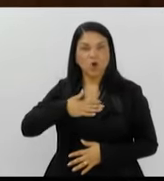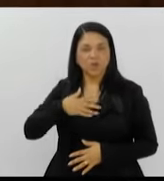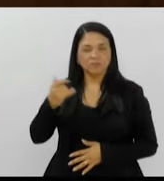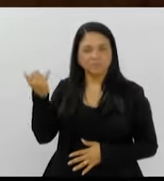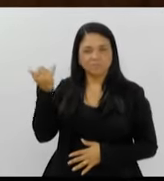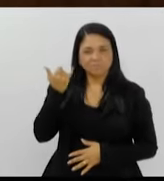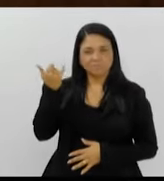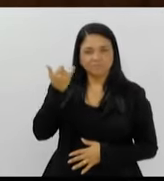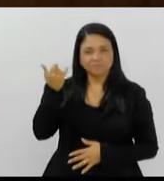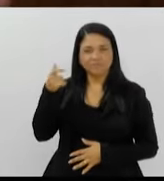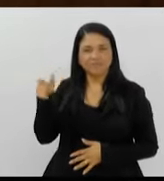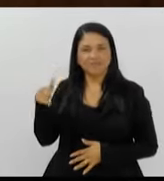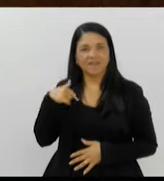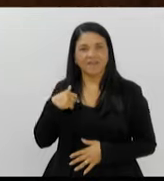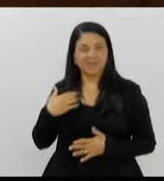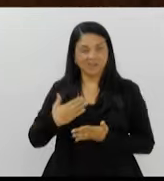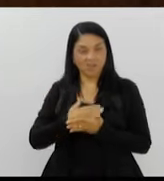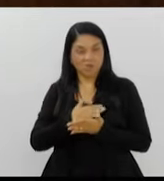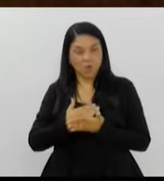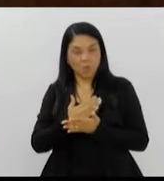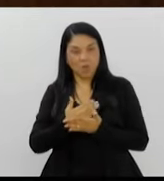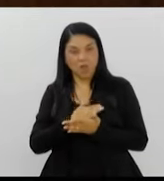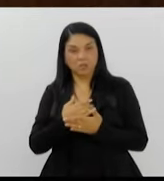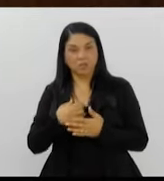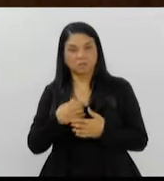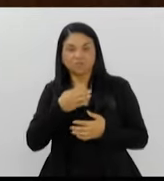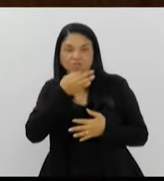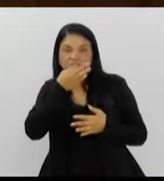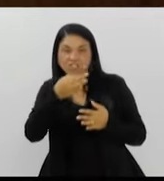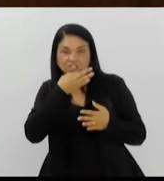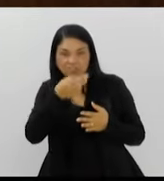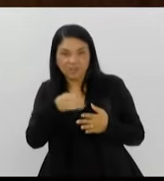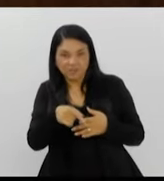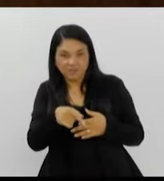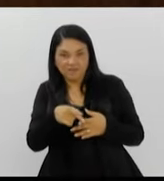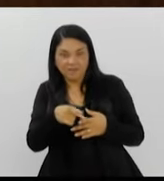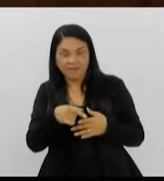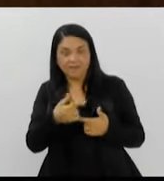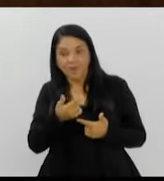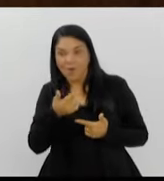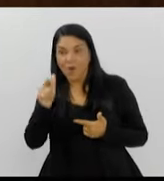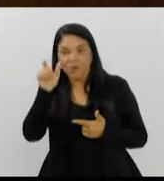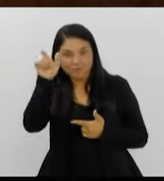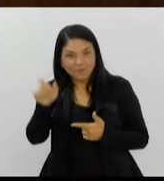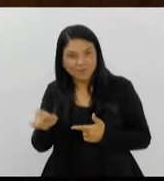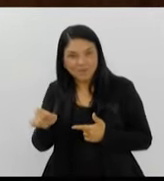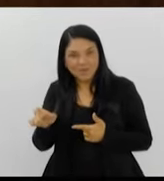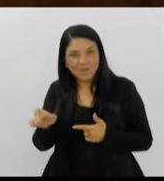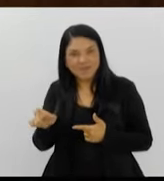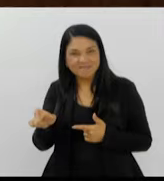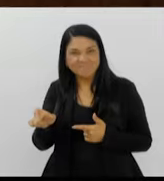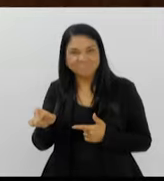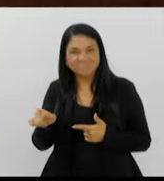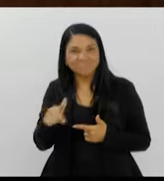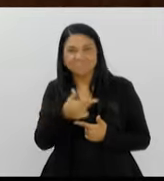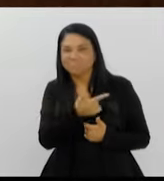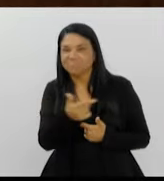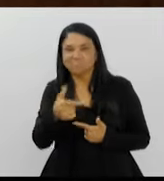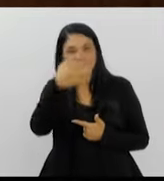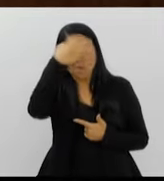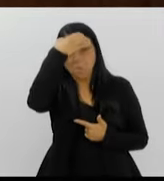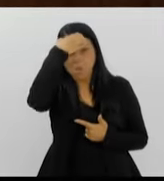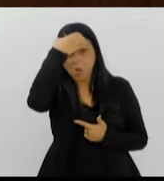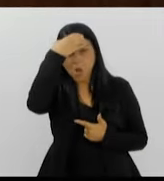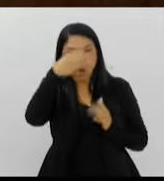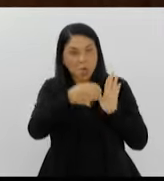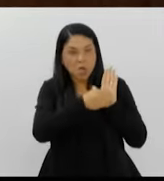blogzinho faz uma crítica e vem outro desqualificado que não tem moral alguma para criticar